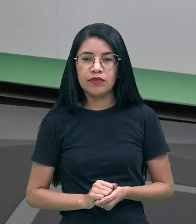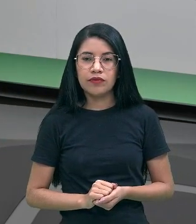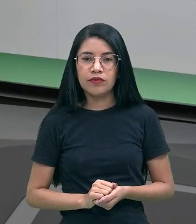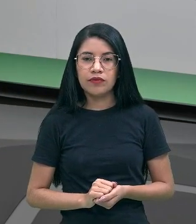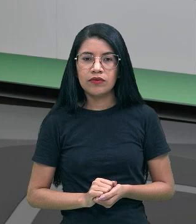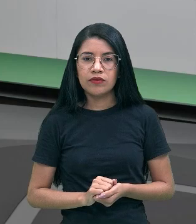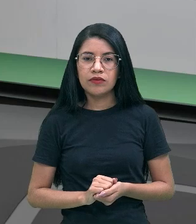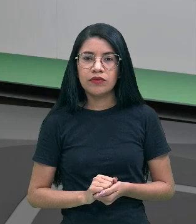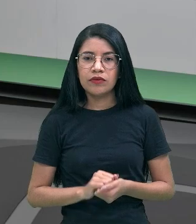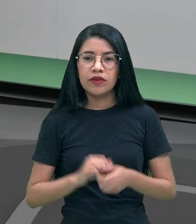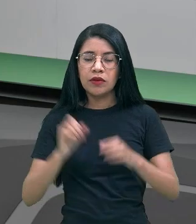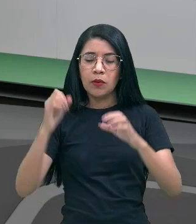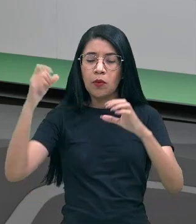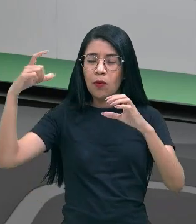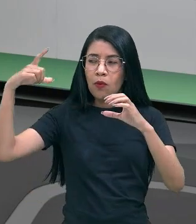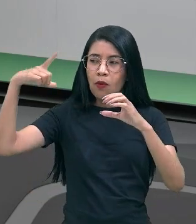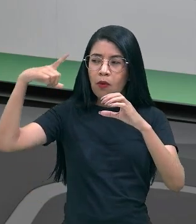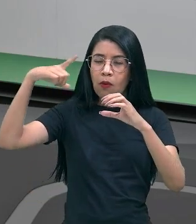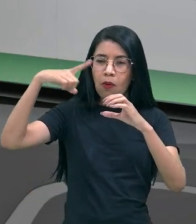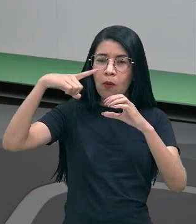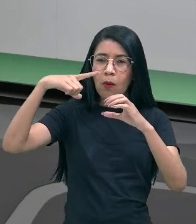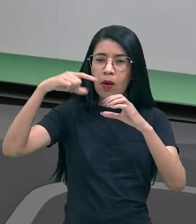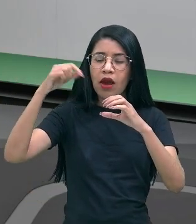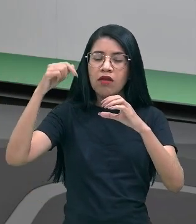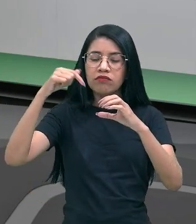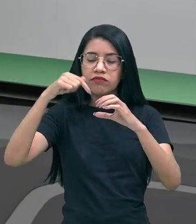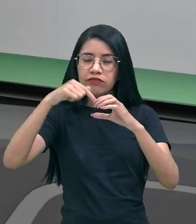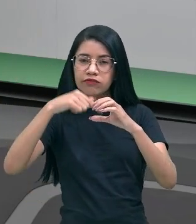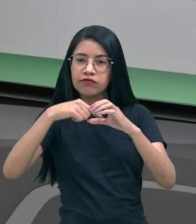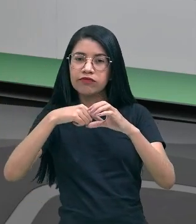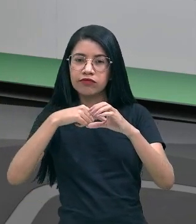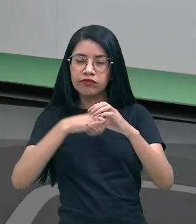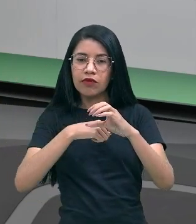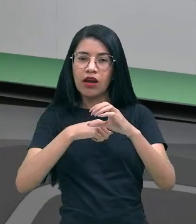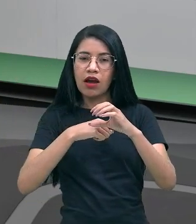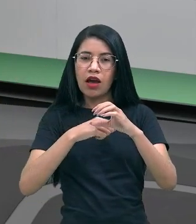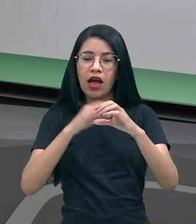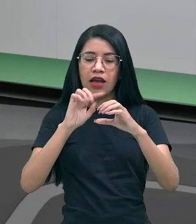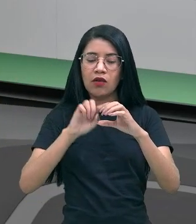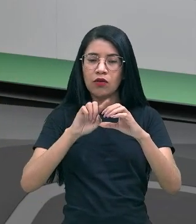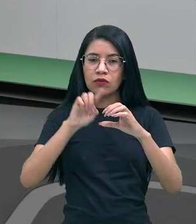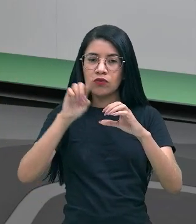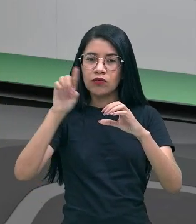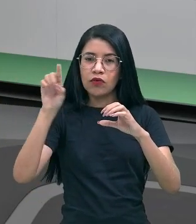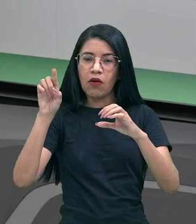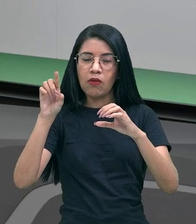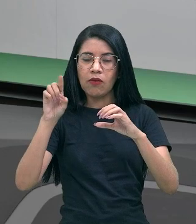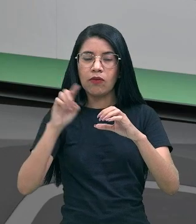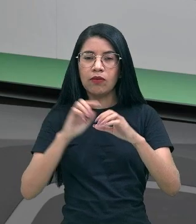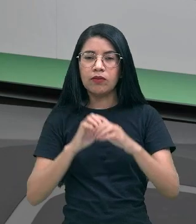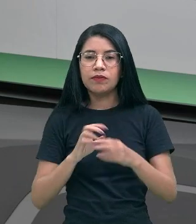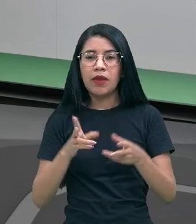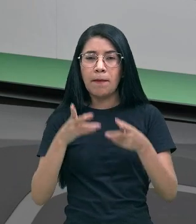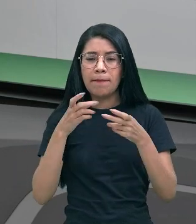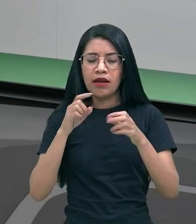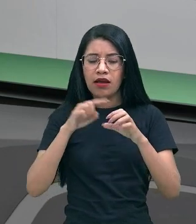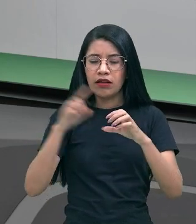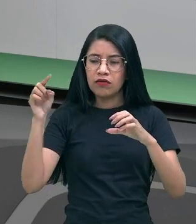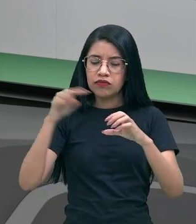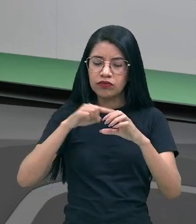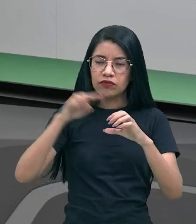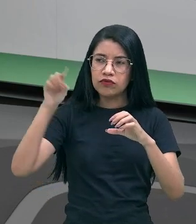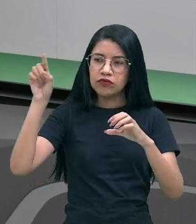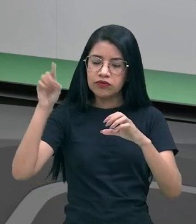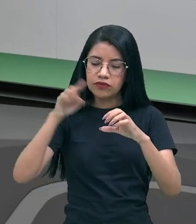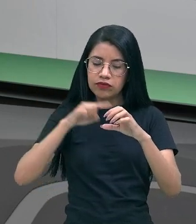desses raios solares vão ficar aqui na Terra. Parte vai ficar aqui na Terra. Observa que uns foram e voltaram,